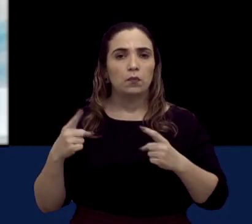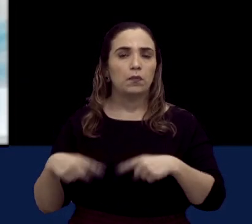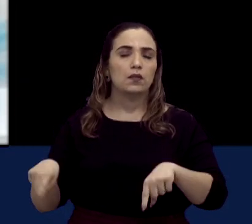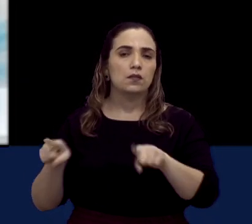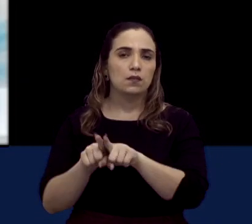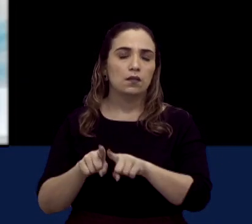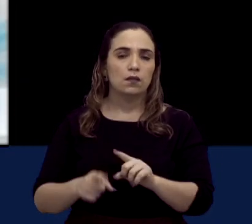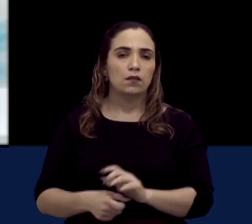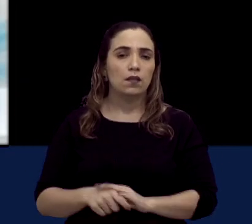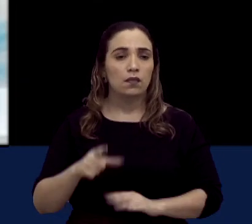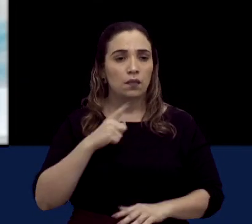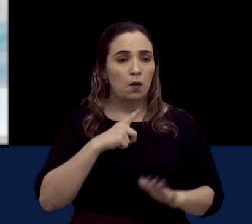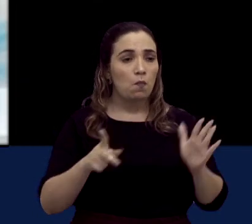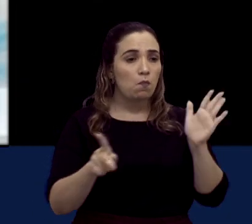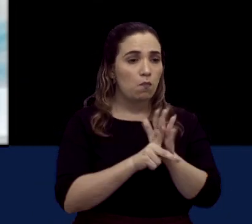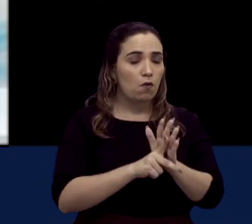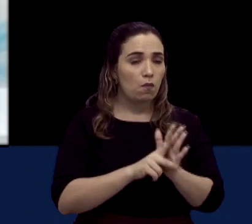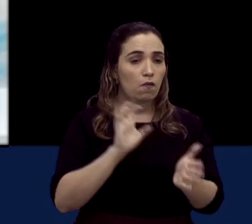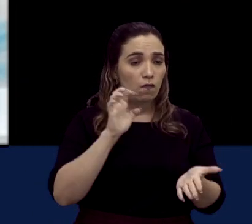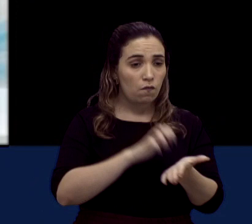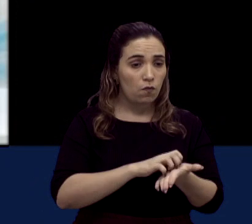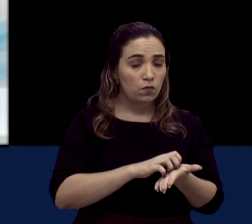entes, né?